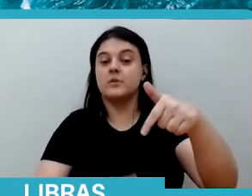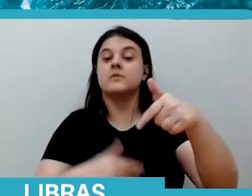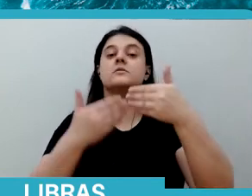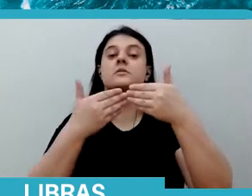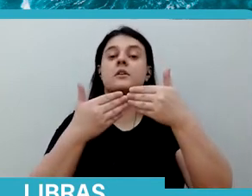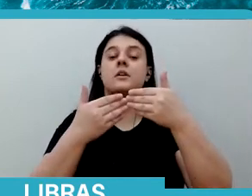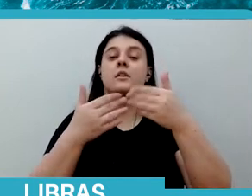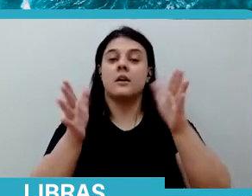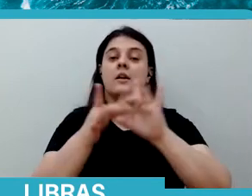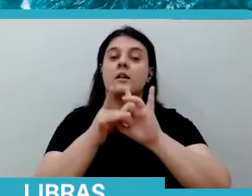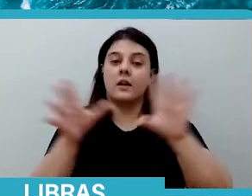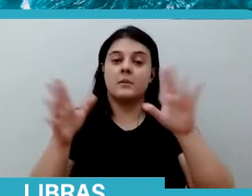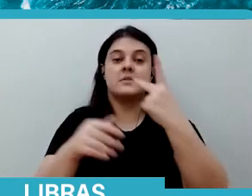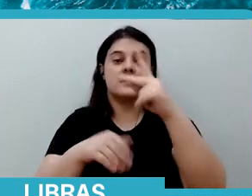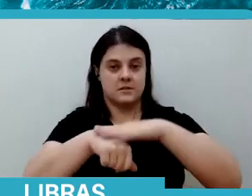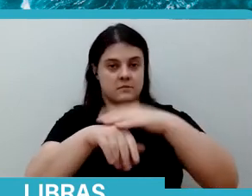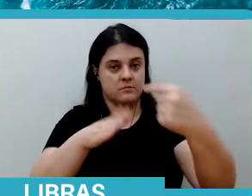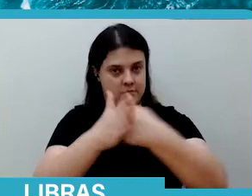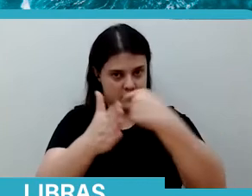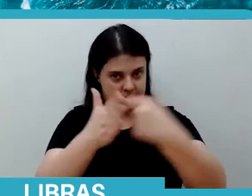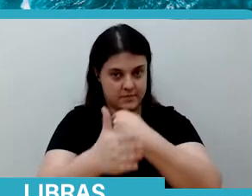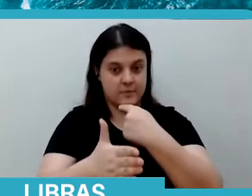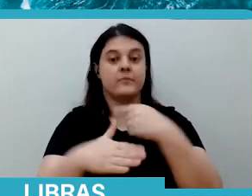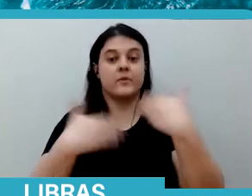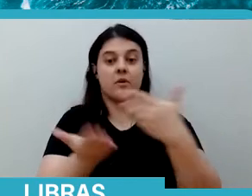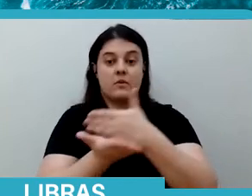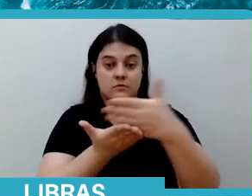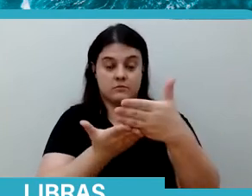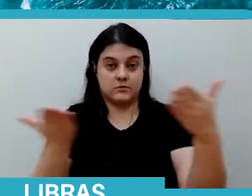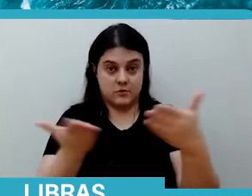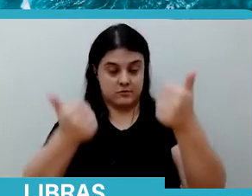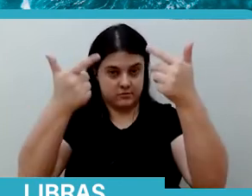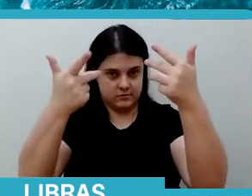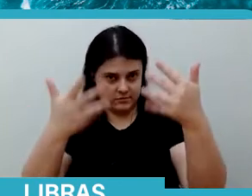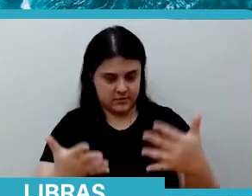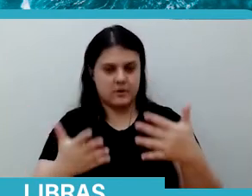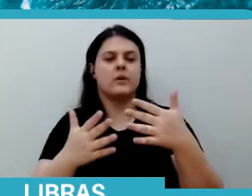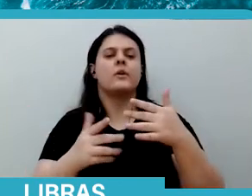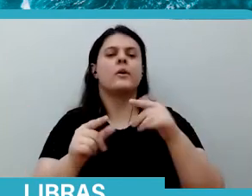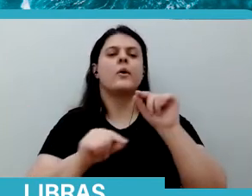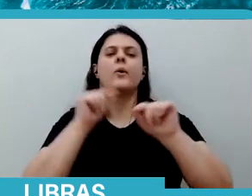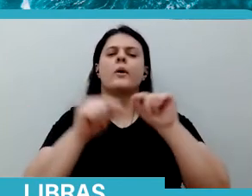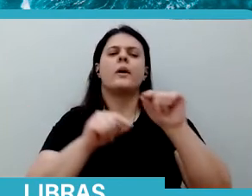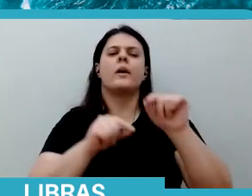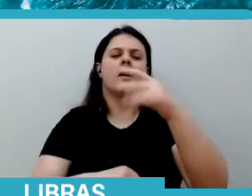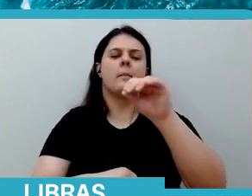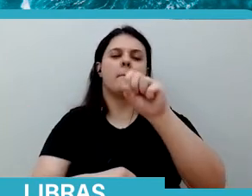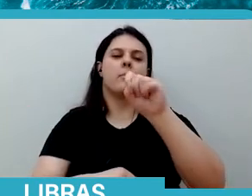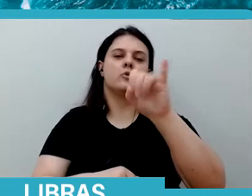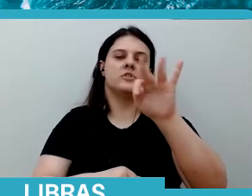abre para as perguntas né então vou fazer uma introdução de como quem é a positiva